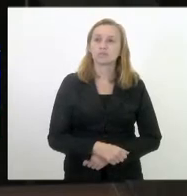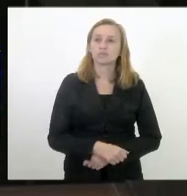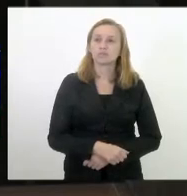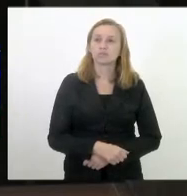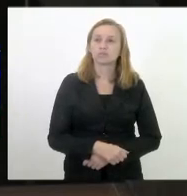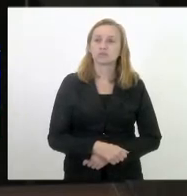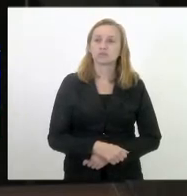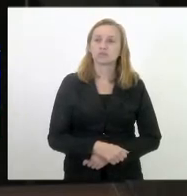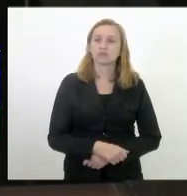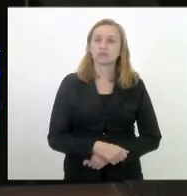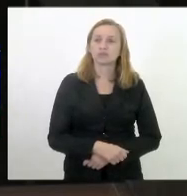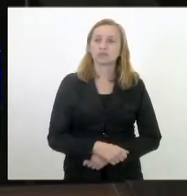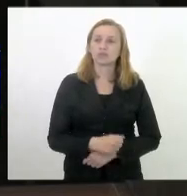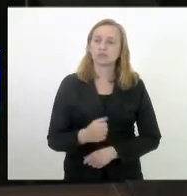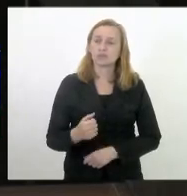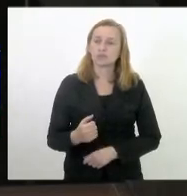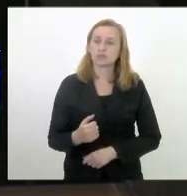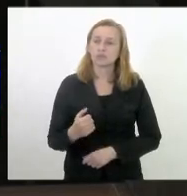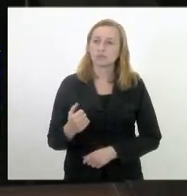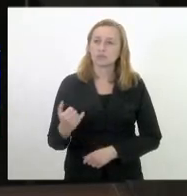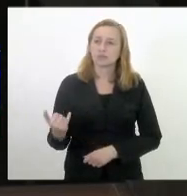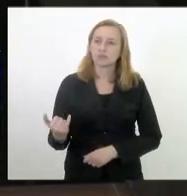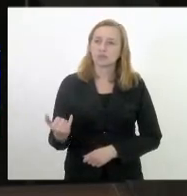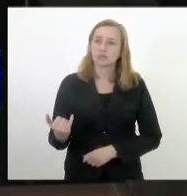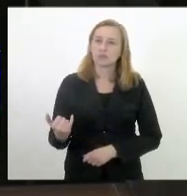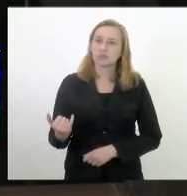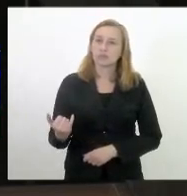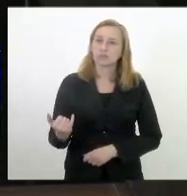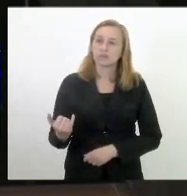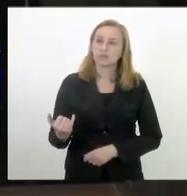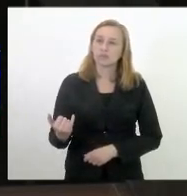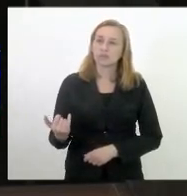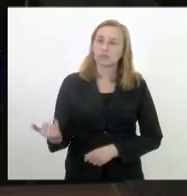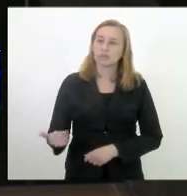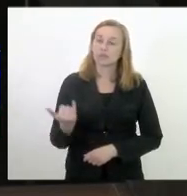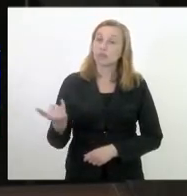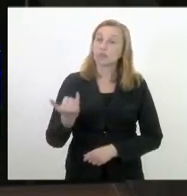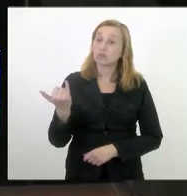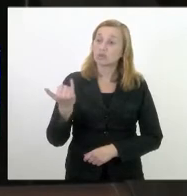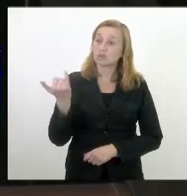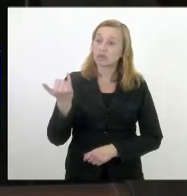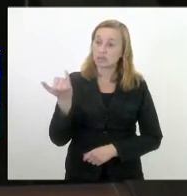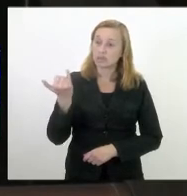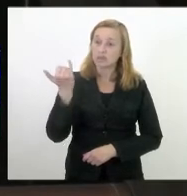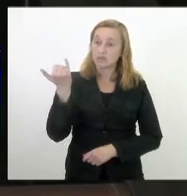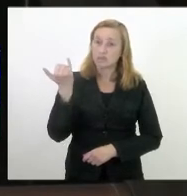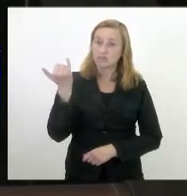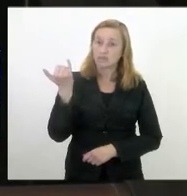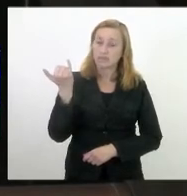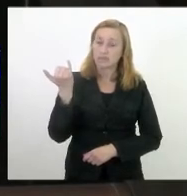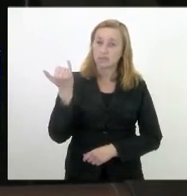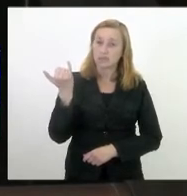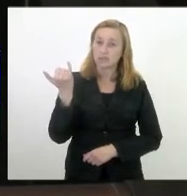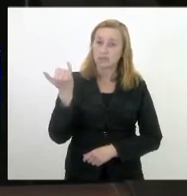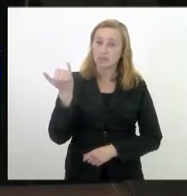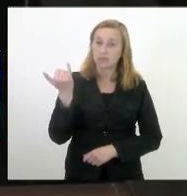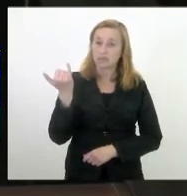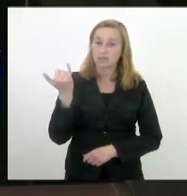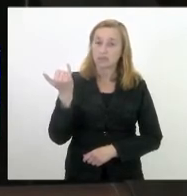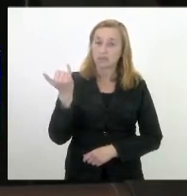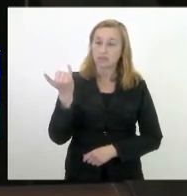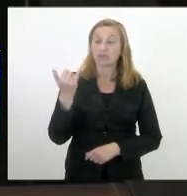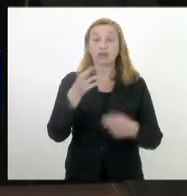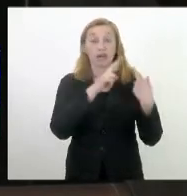defendia no meu mandato no prédio novo, e que os princípios, no meu mandato, no